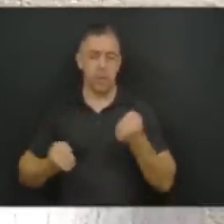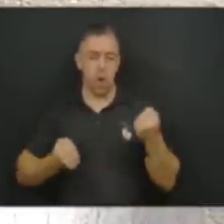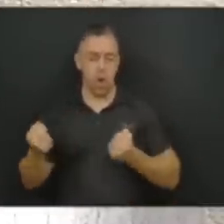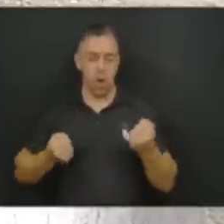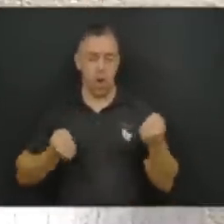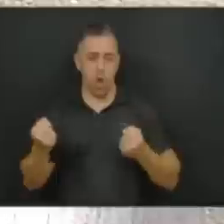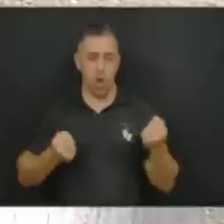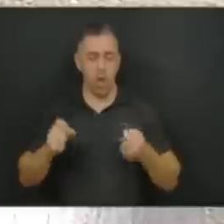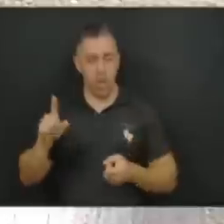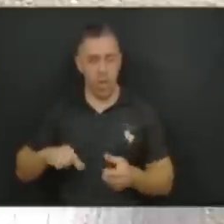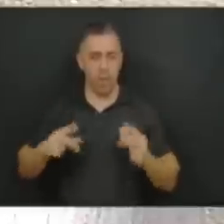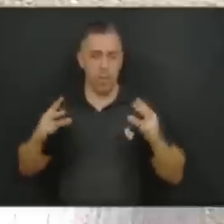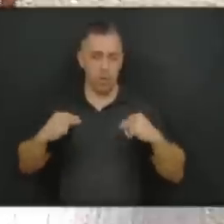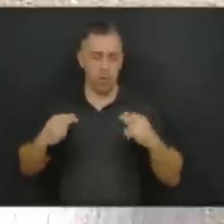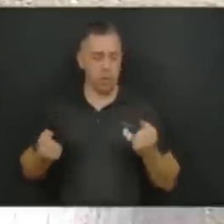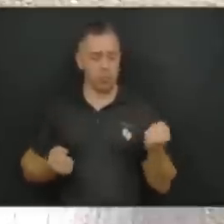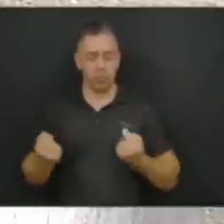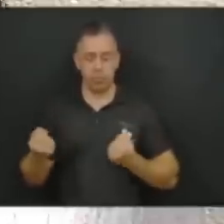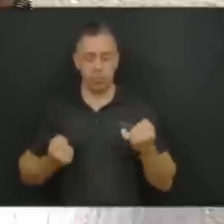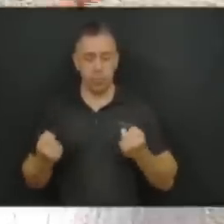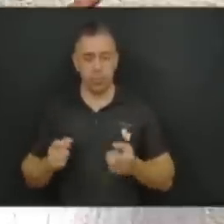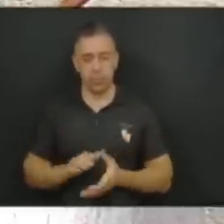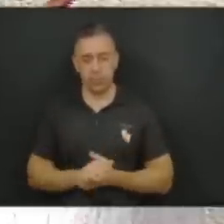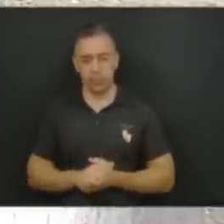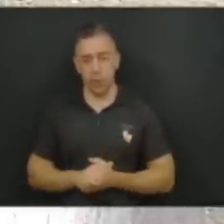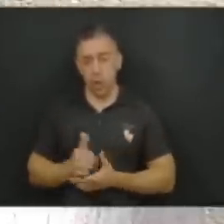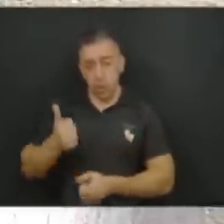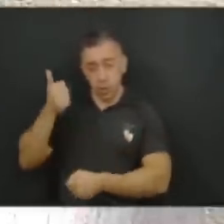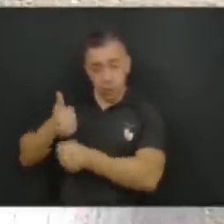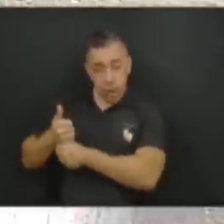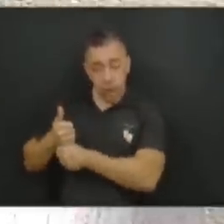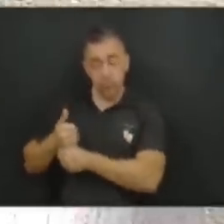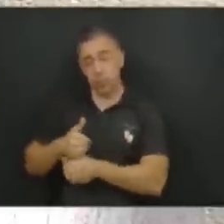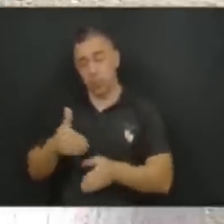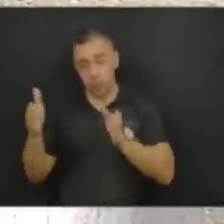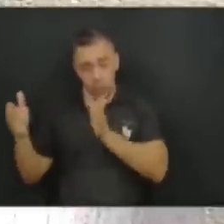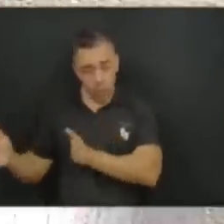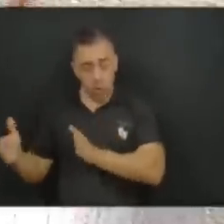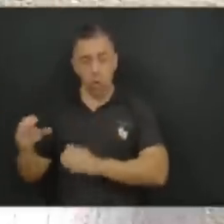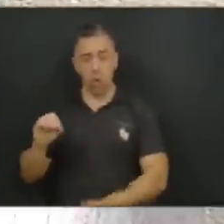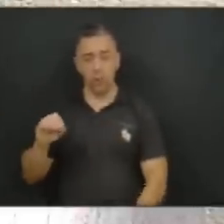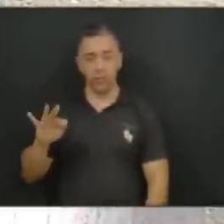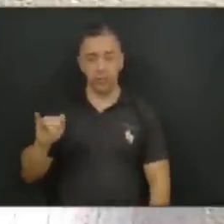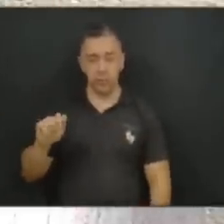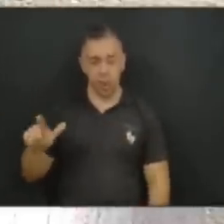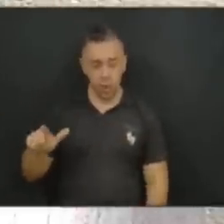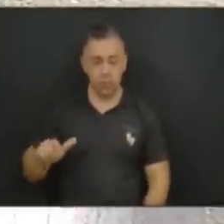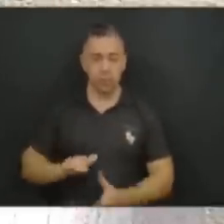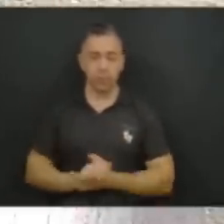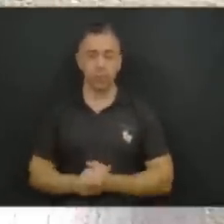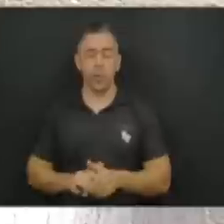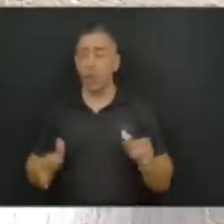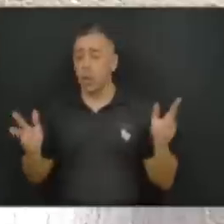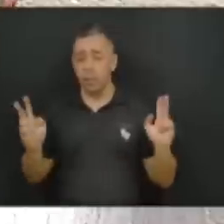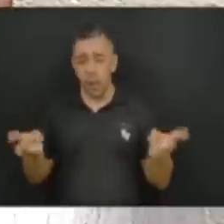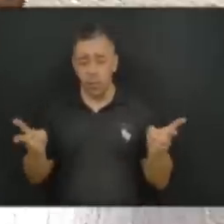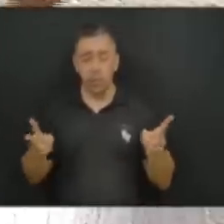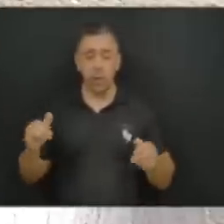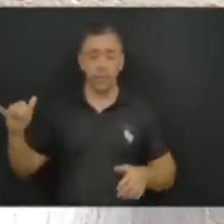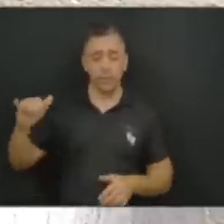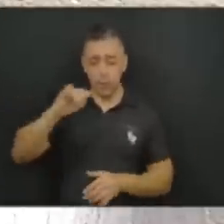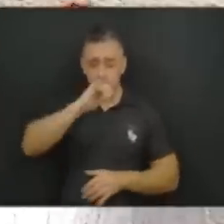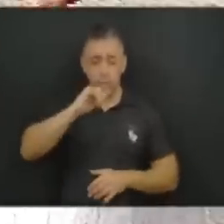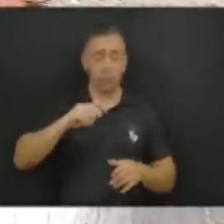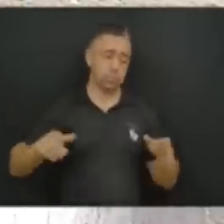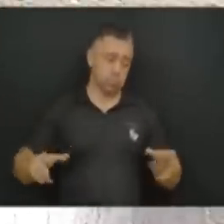dirige ele é o motorista da viatura e o comandante oficial sempre está ali ao lado no caso do piloto ou